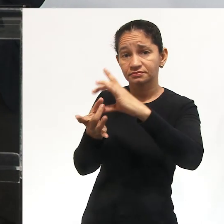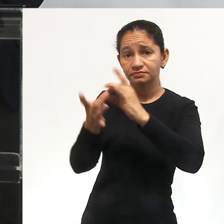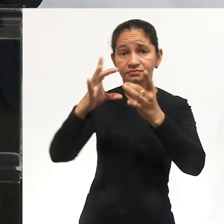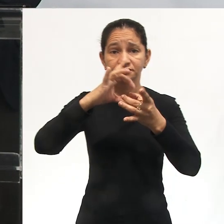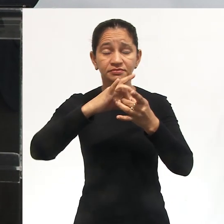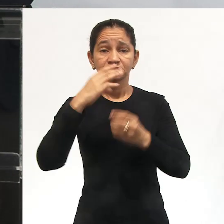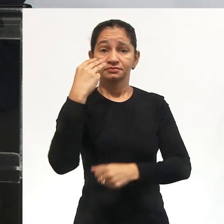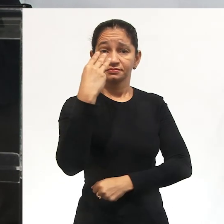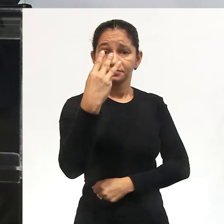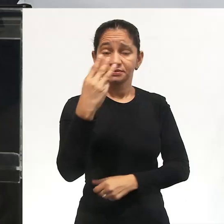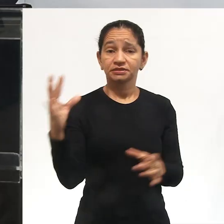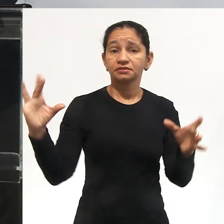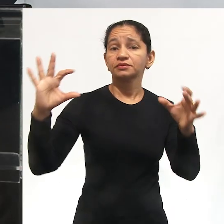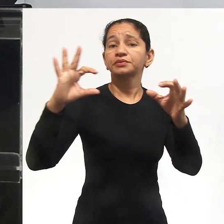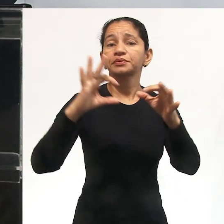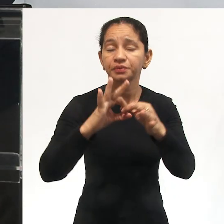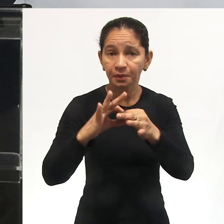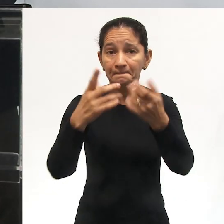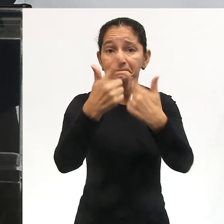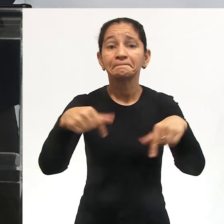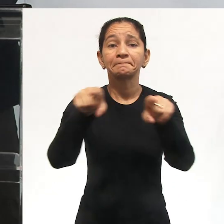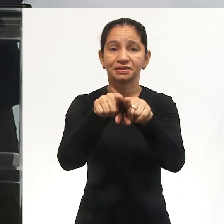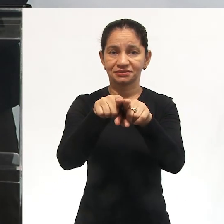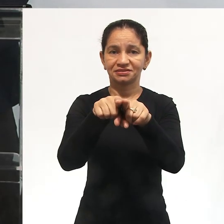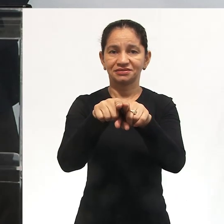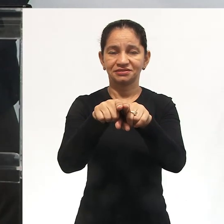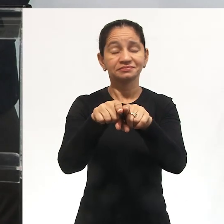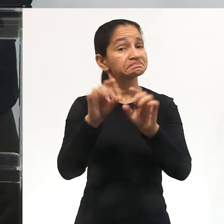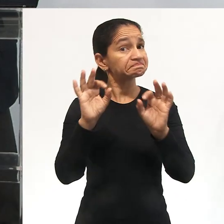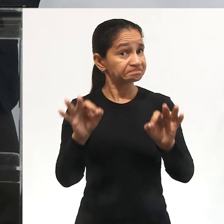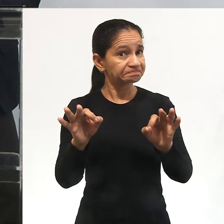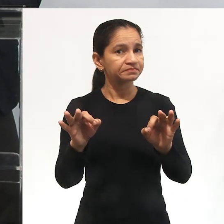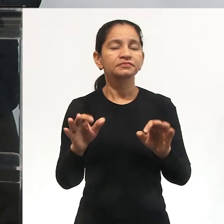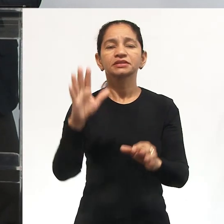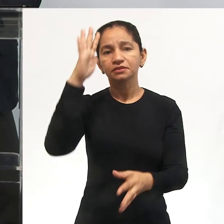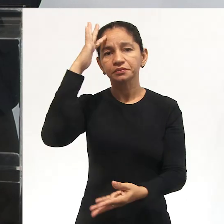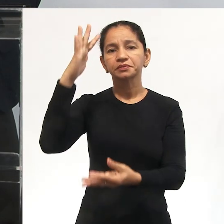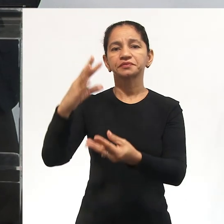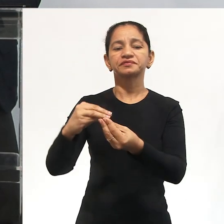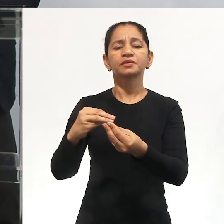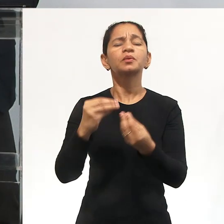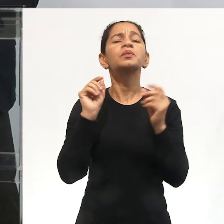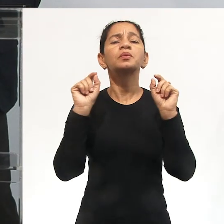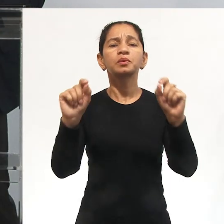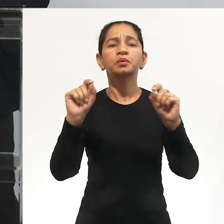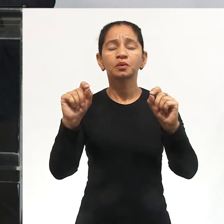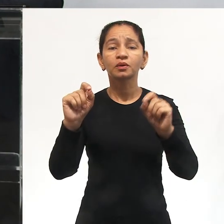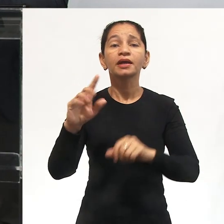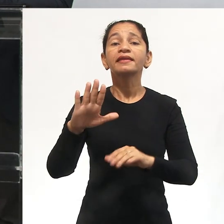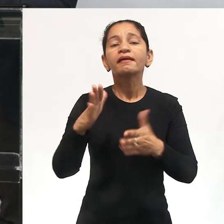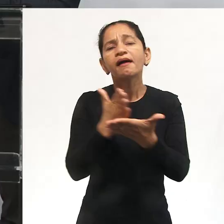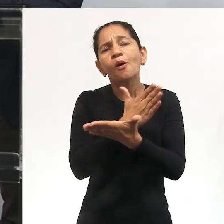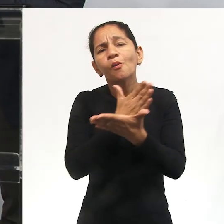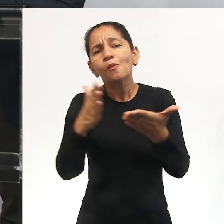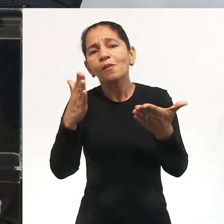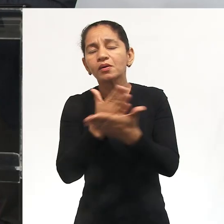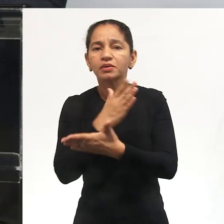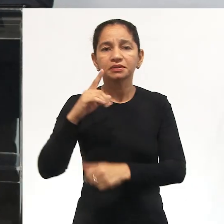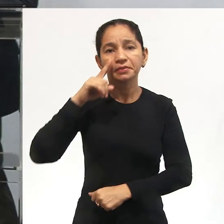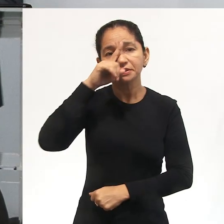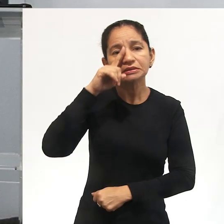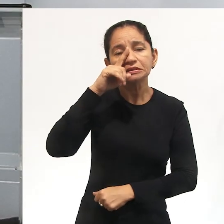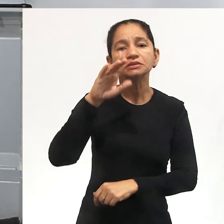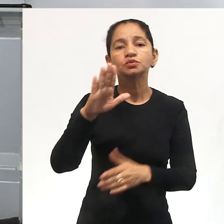si, possibilitando que as necessidades públicas sejam efetivamente sanadas. Com isso, ao